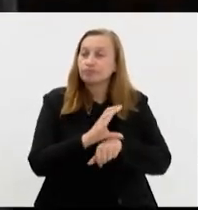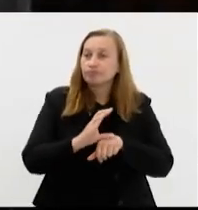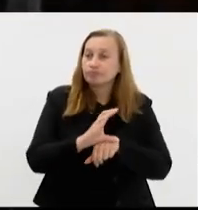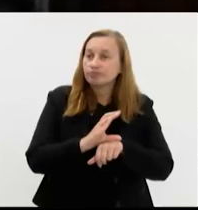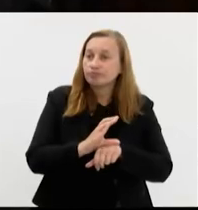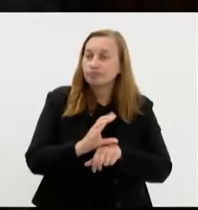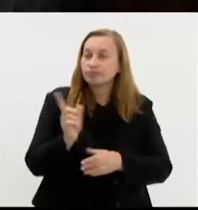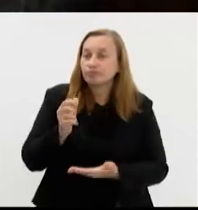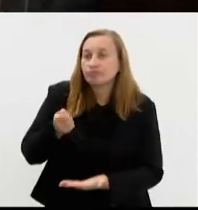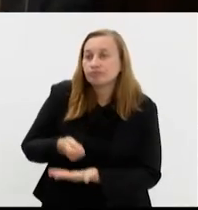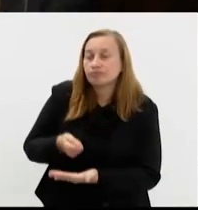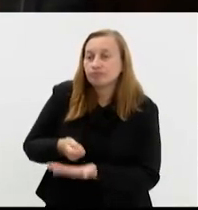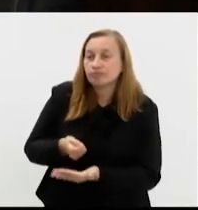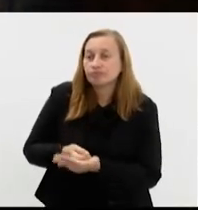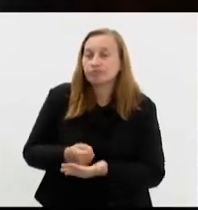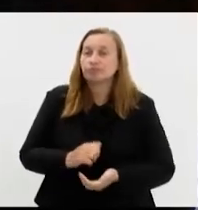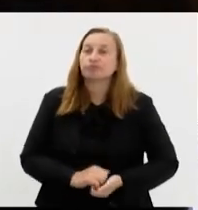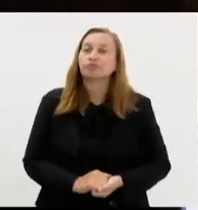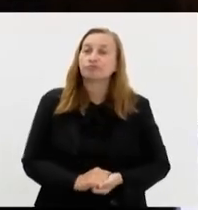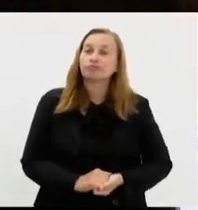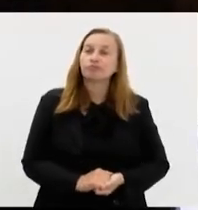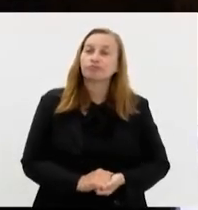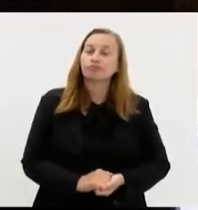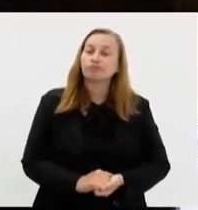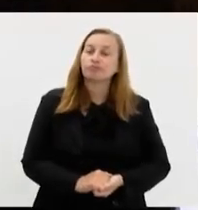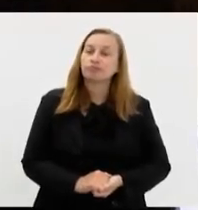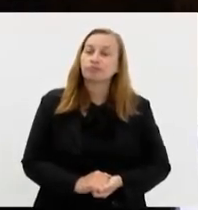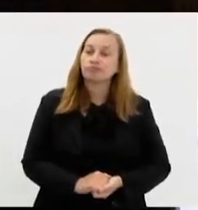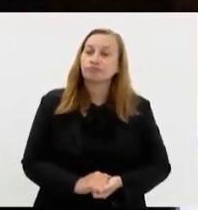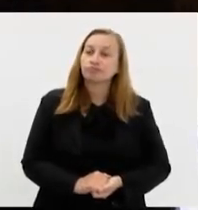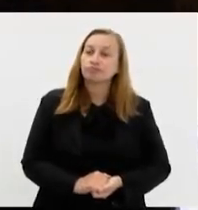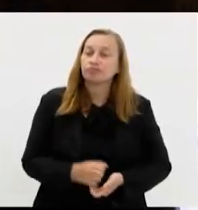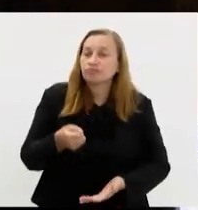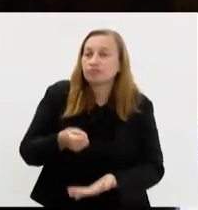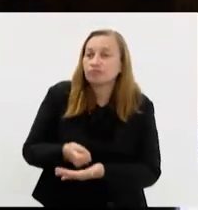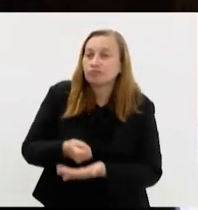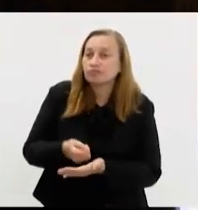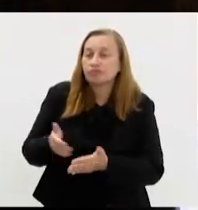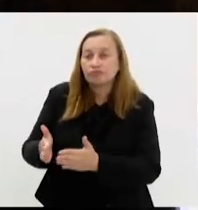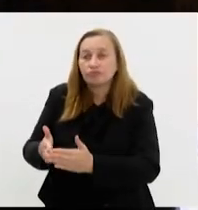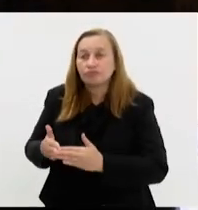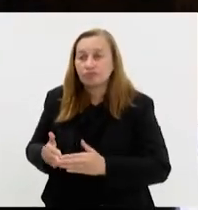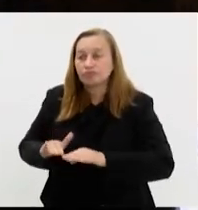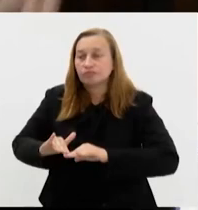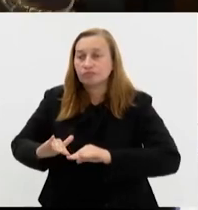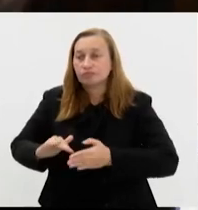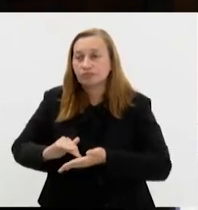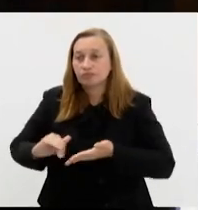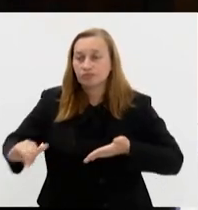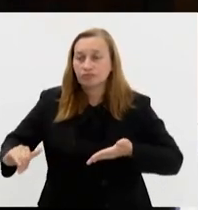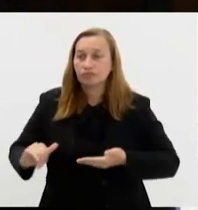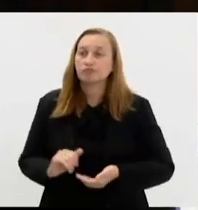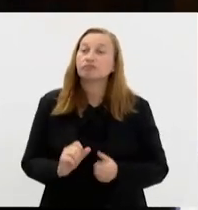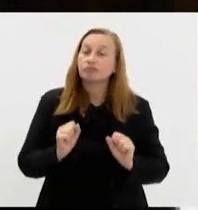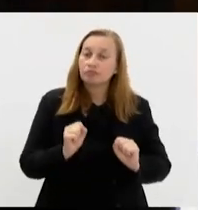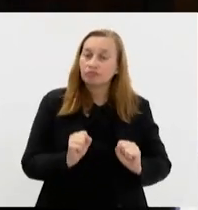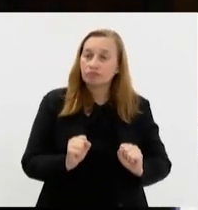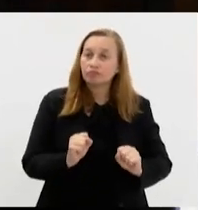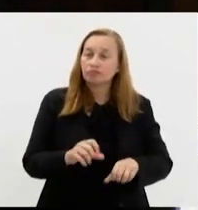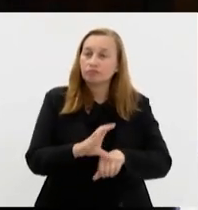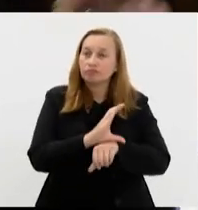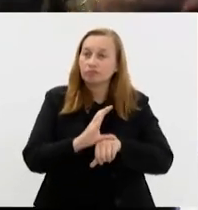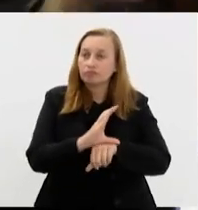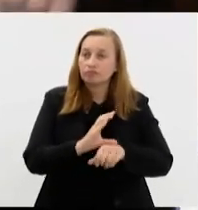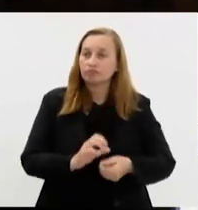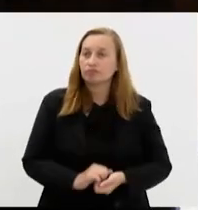exigiu desincompatibilização ela não exigiu afastamento Ela poderia ter feito a constituição poderia ter dito